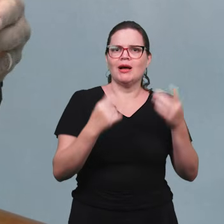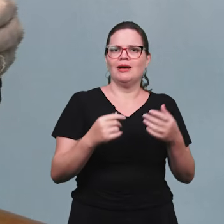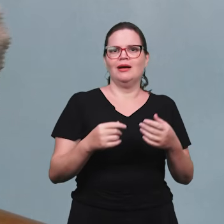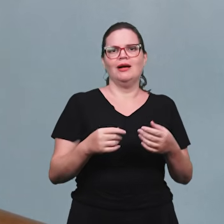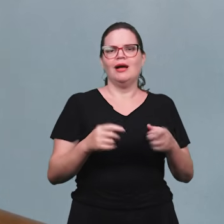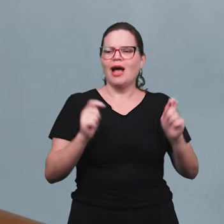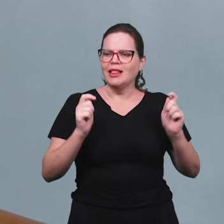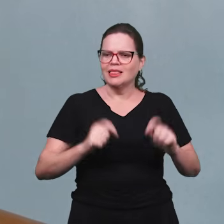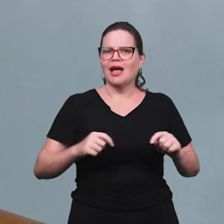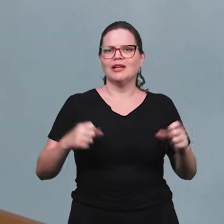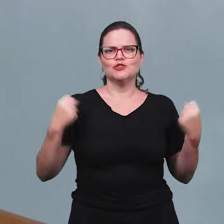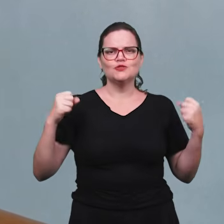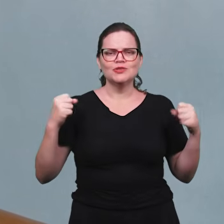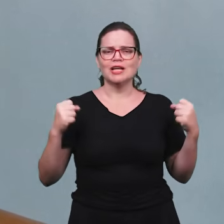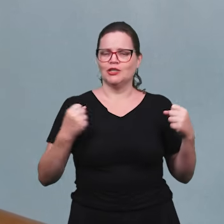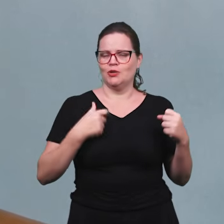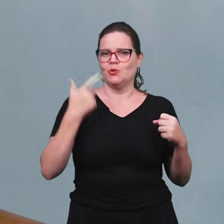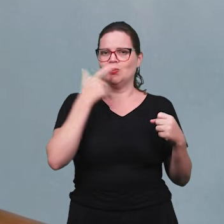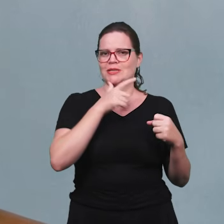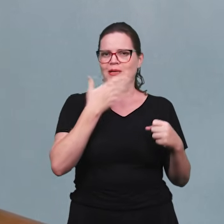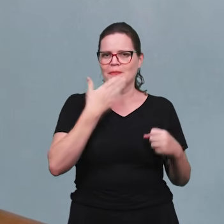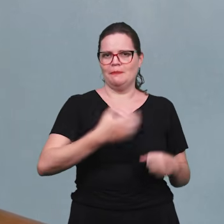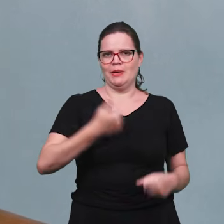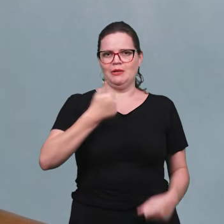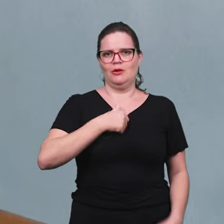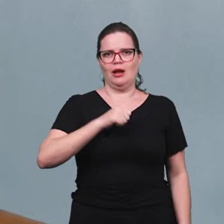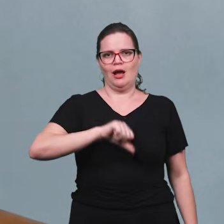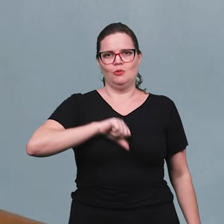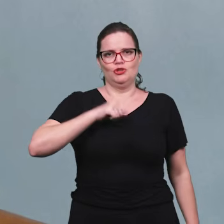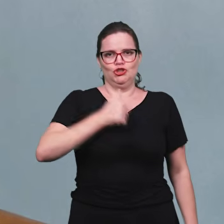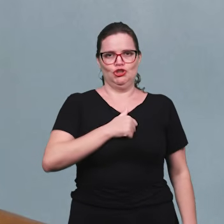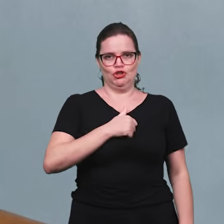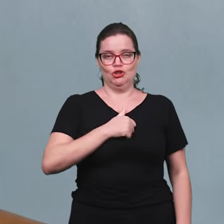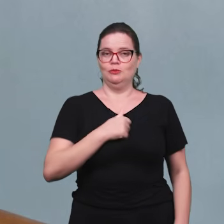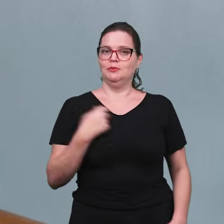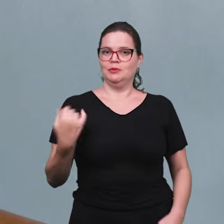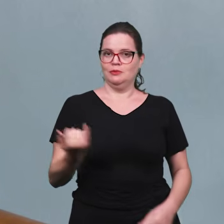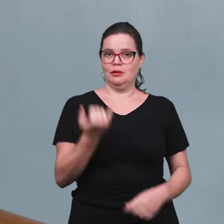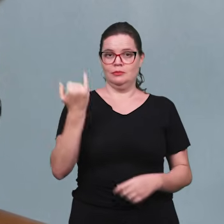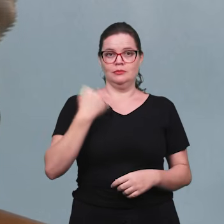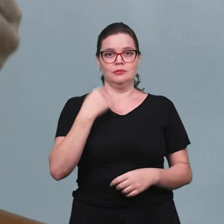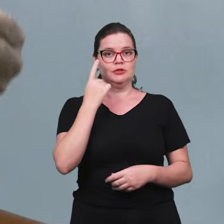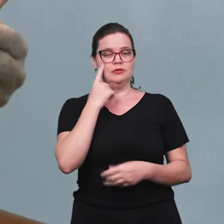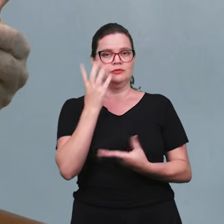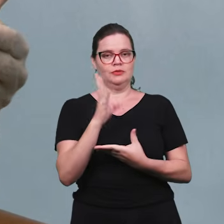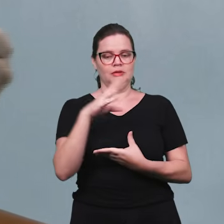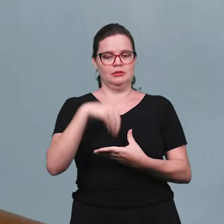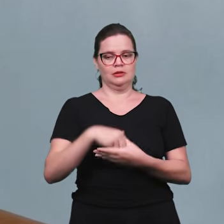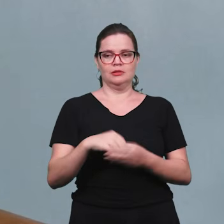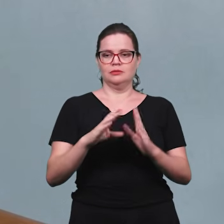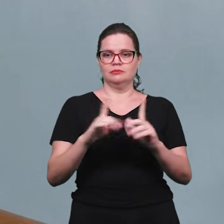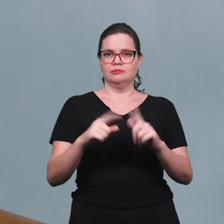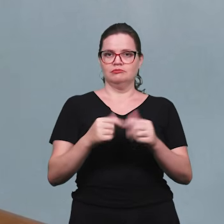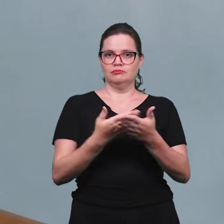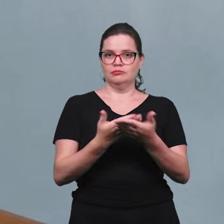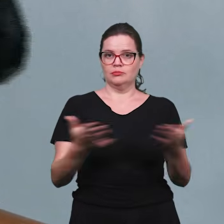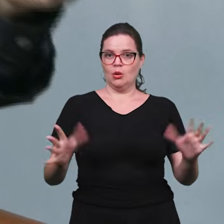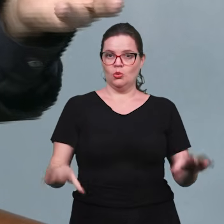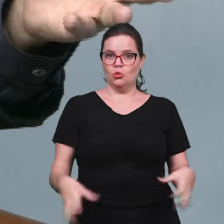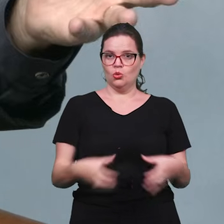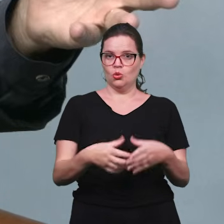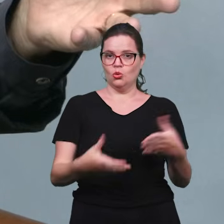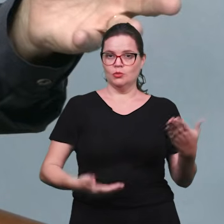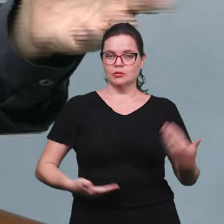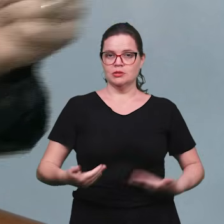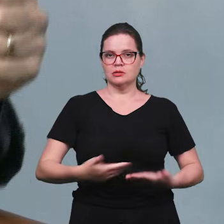autoestima dele por uma questão bem pequena. Essa é a nossa importância, de vermos dentro da igreja do rebanho, também